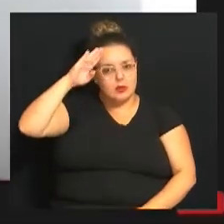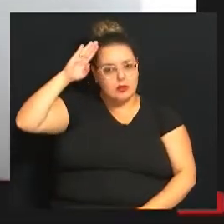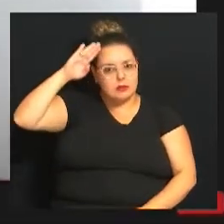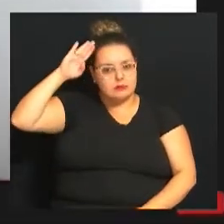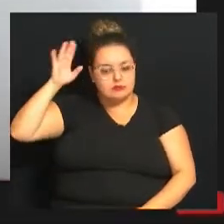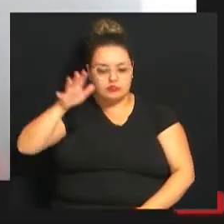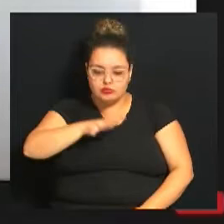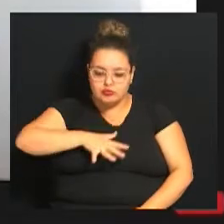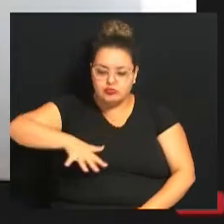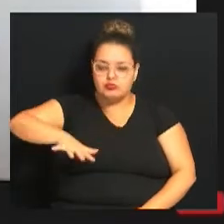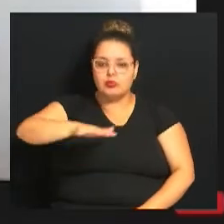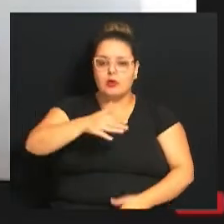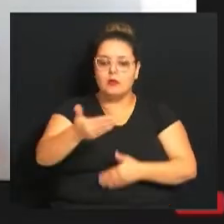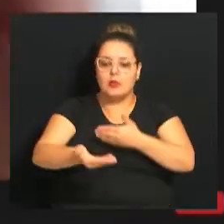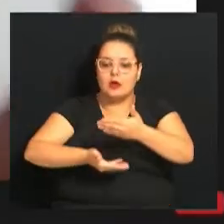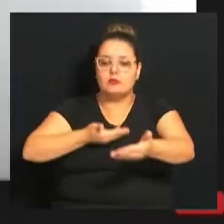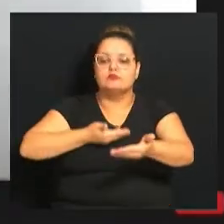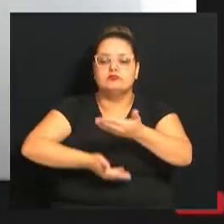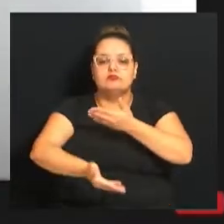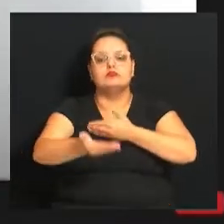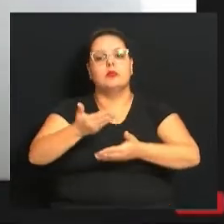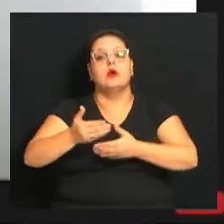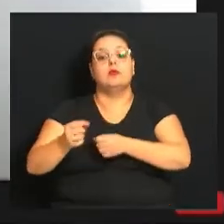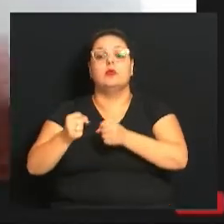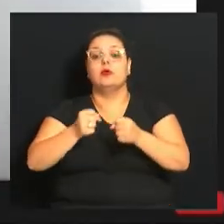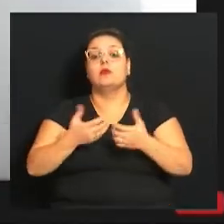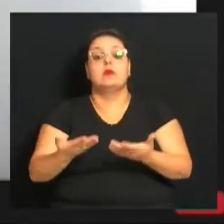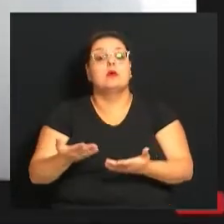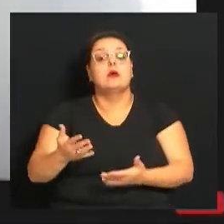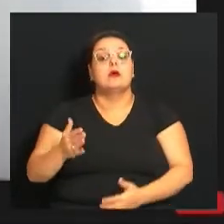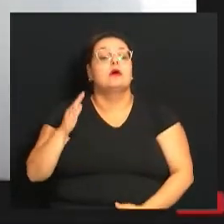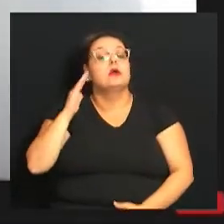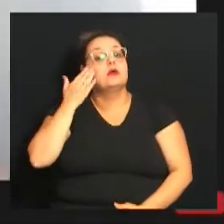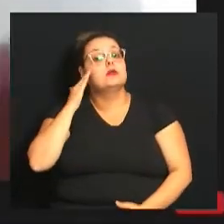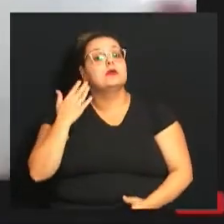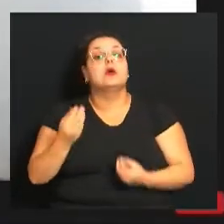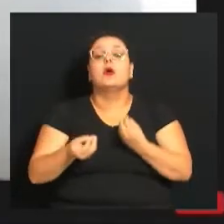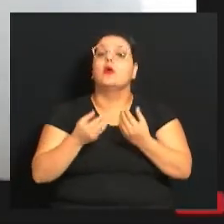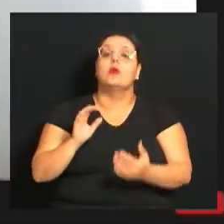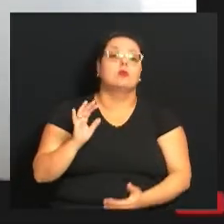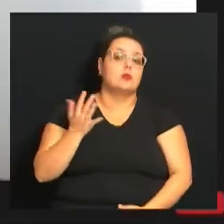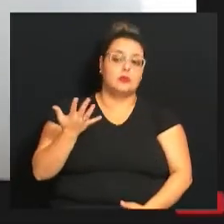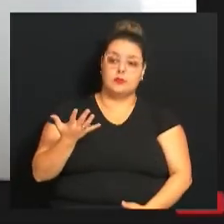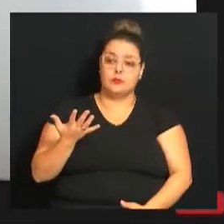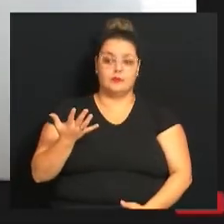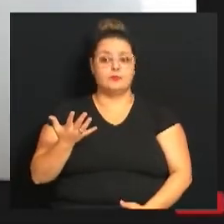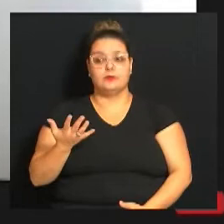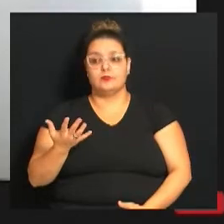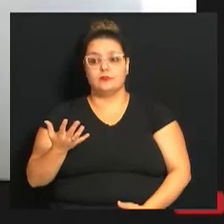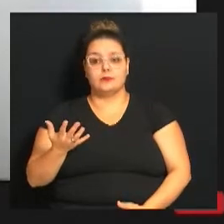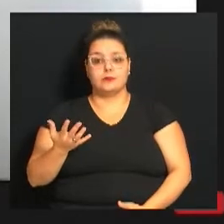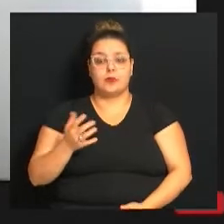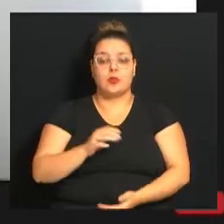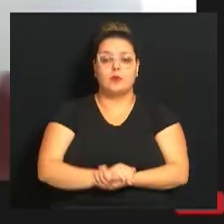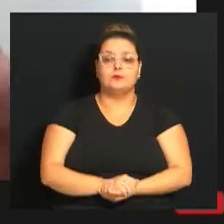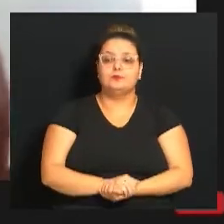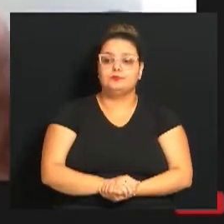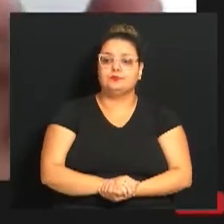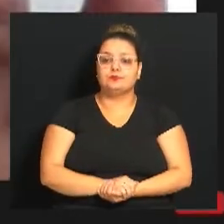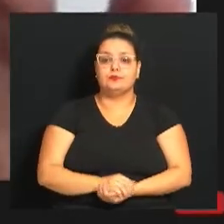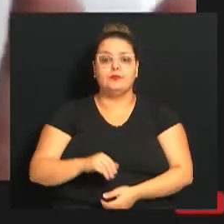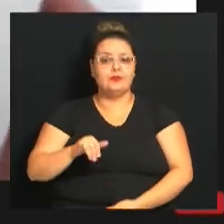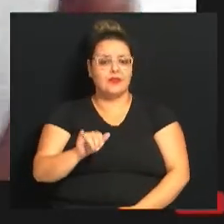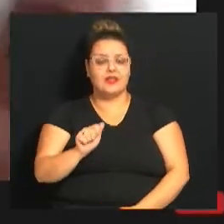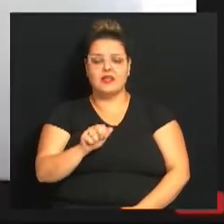de comunicação começaram a se apoderar, a entender como funciona, empresas como o Yahoo ou Google nasceram,